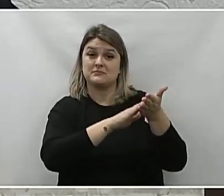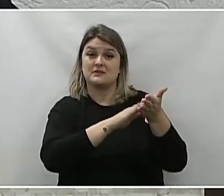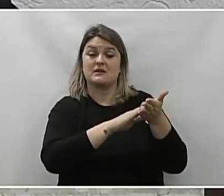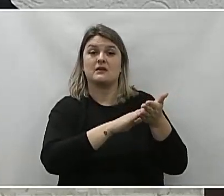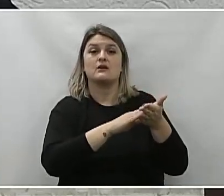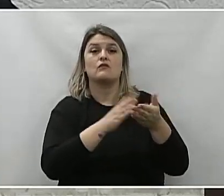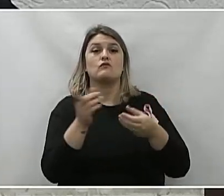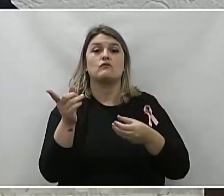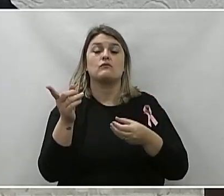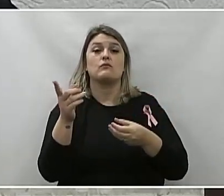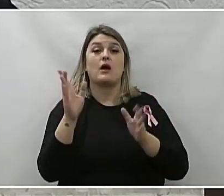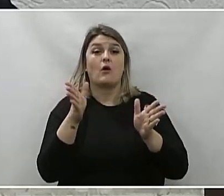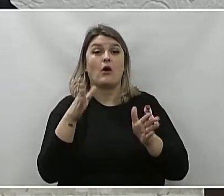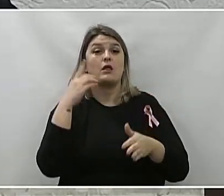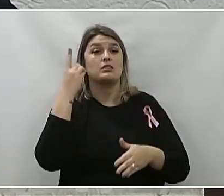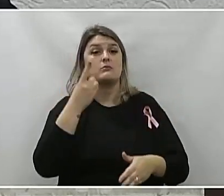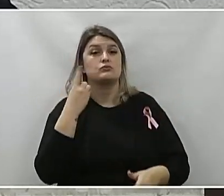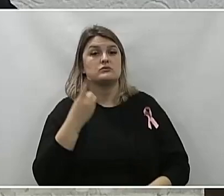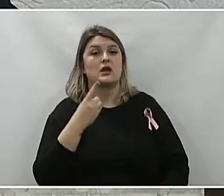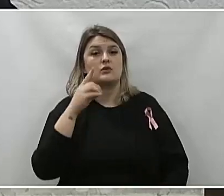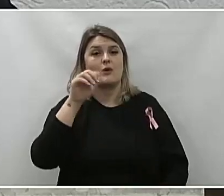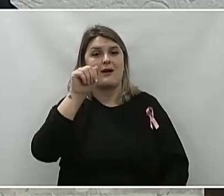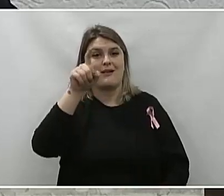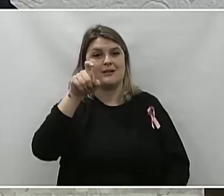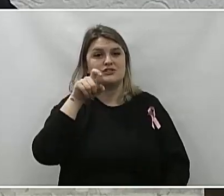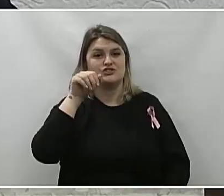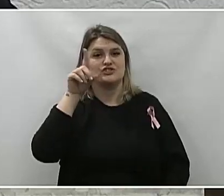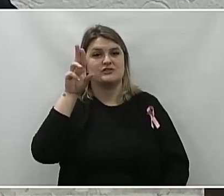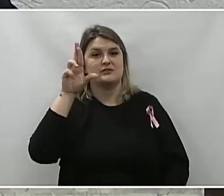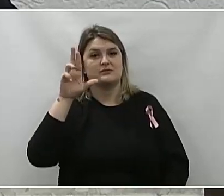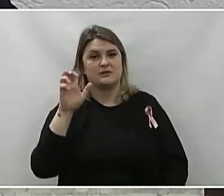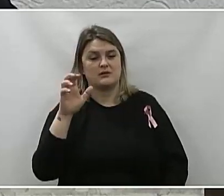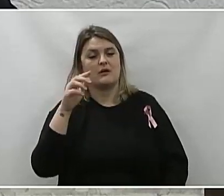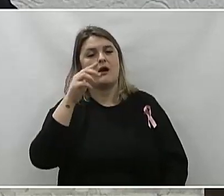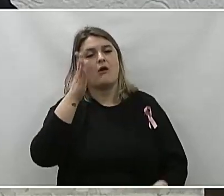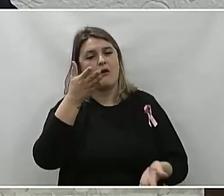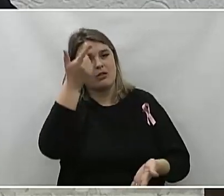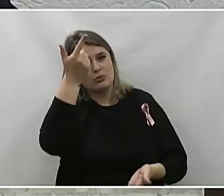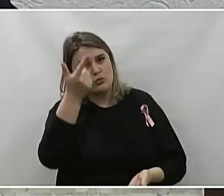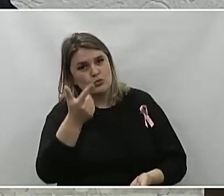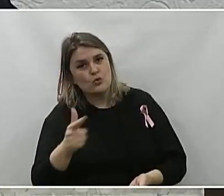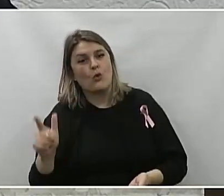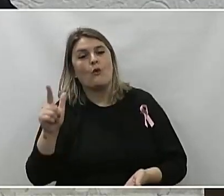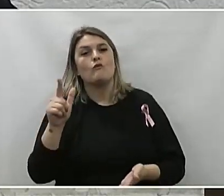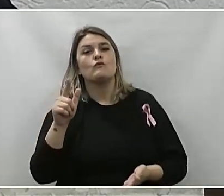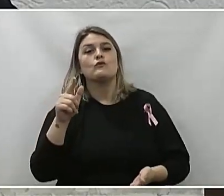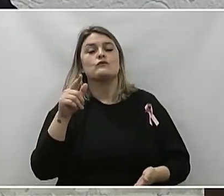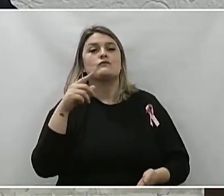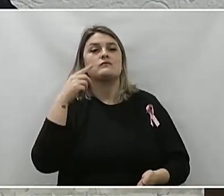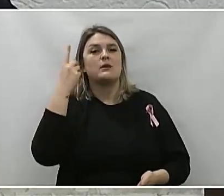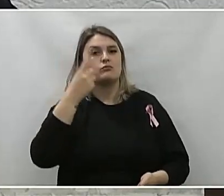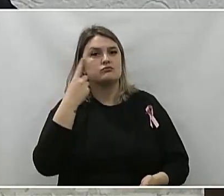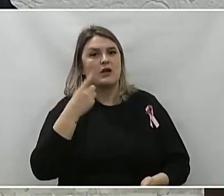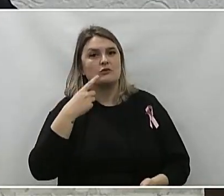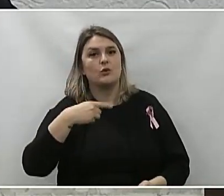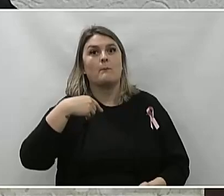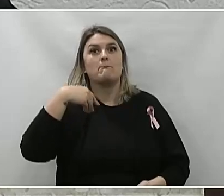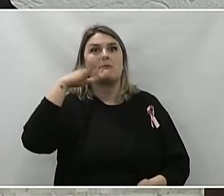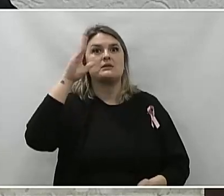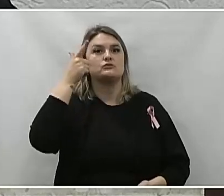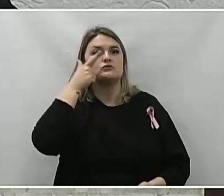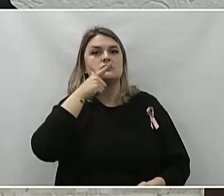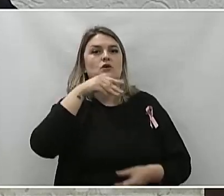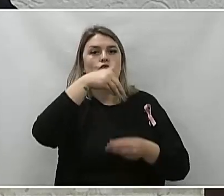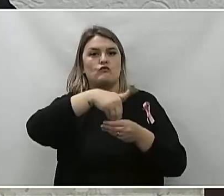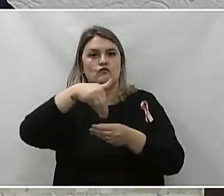reeleito deputado estadual Alexandre Cury mais uma vez se consolida como um dos parlamentares mais votados na